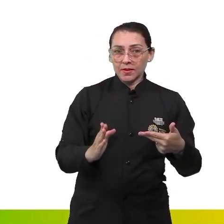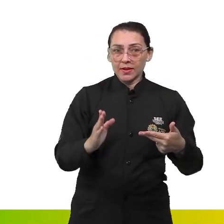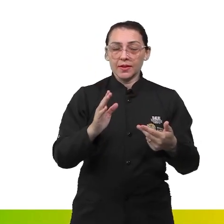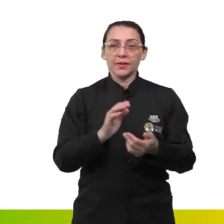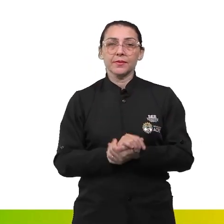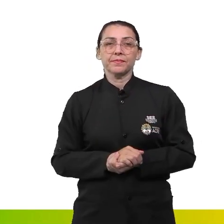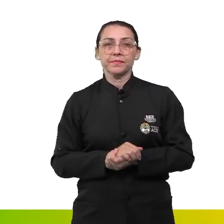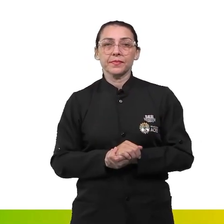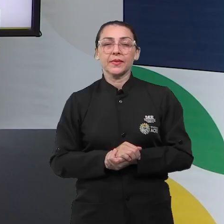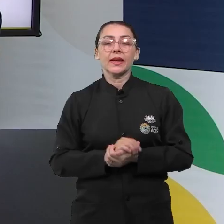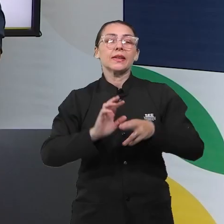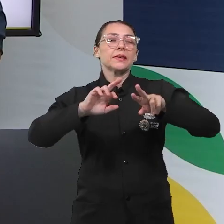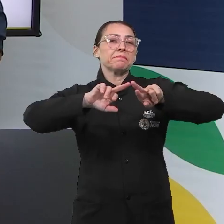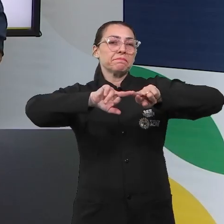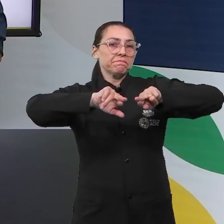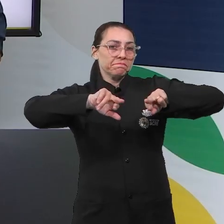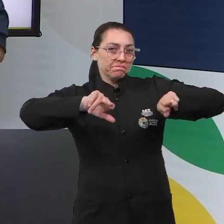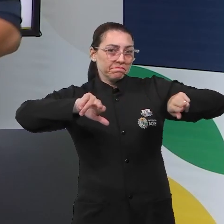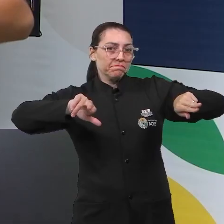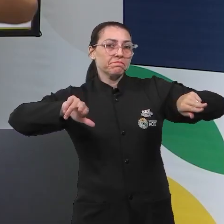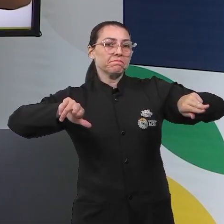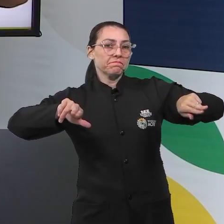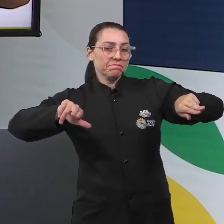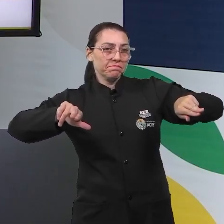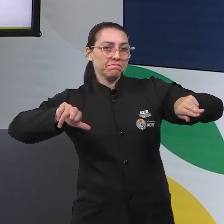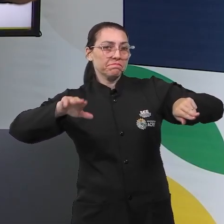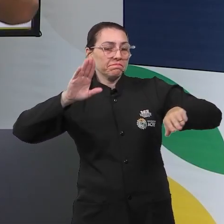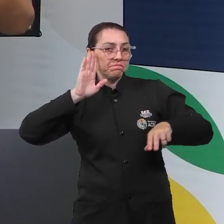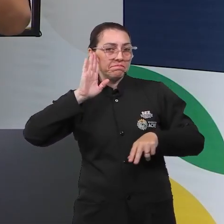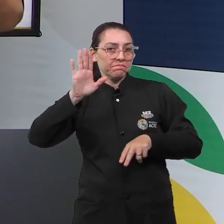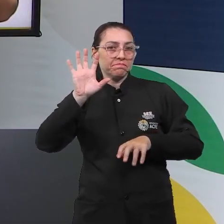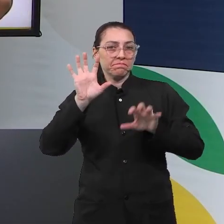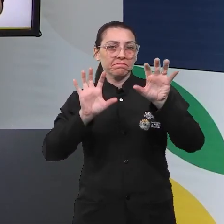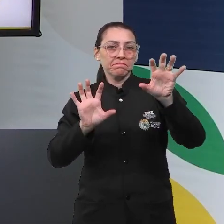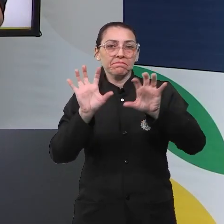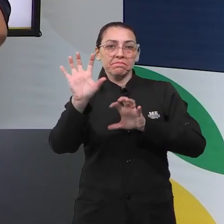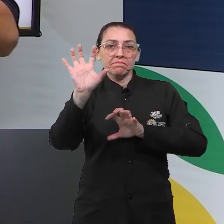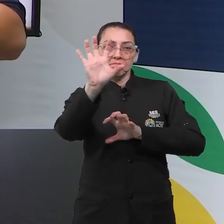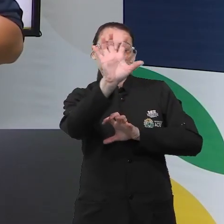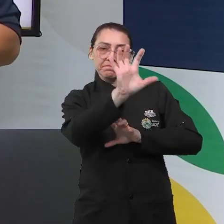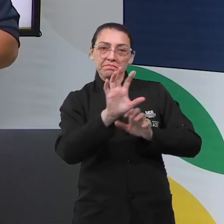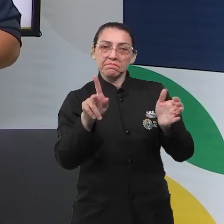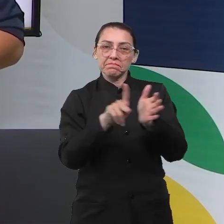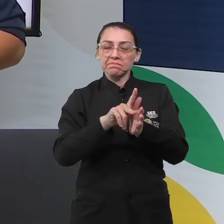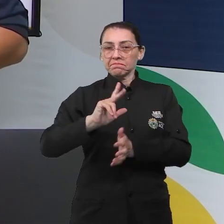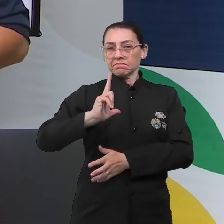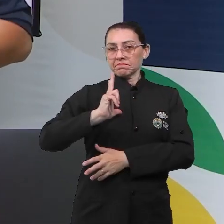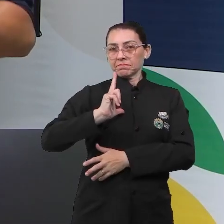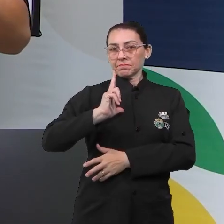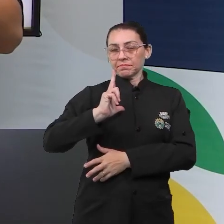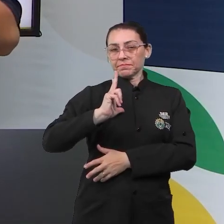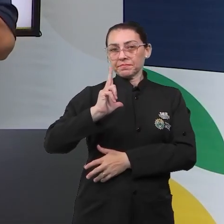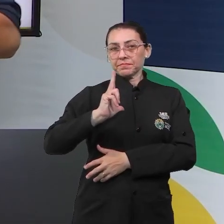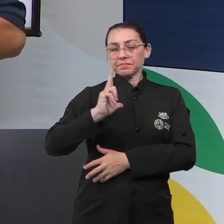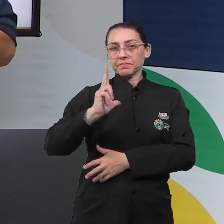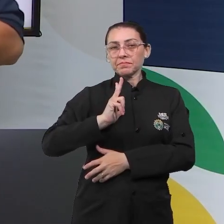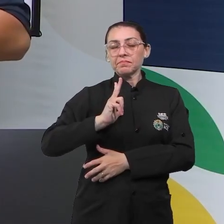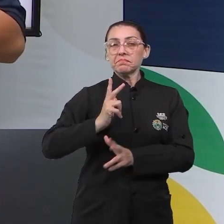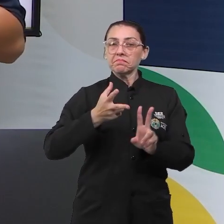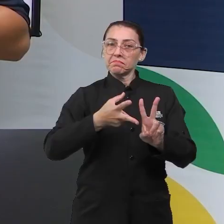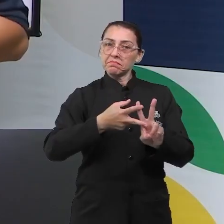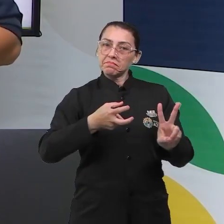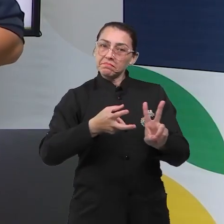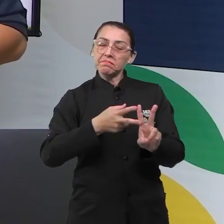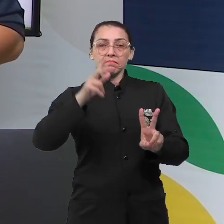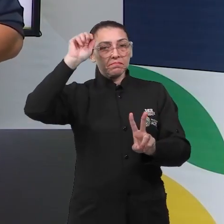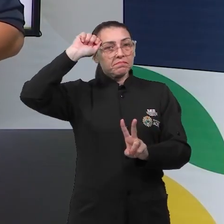gente, que diversidade, hein? Principalmente cada região com suas especificidades. O legado indígena, o